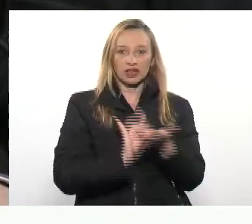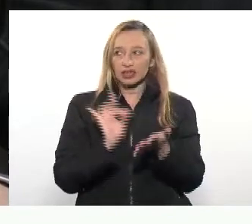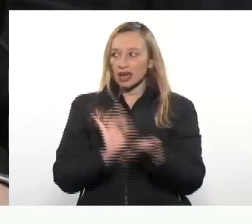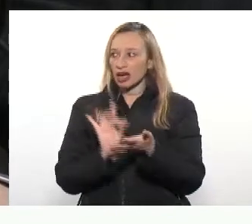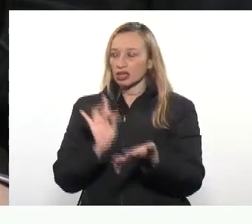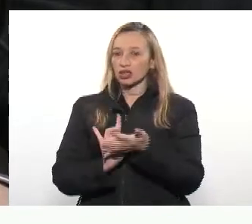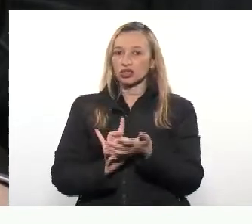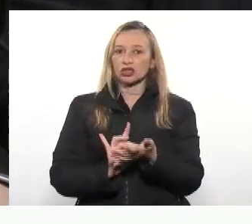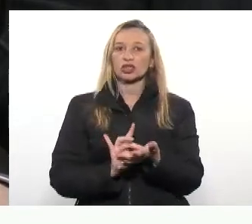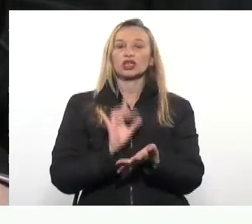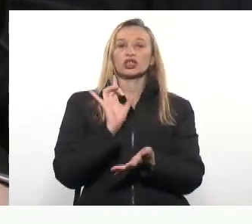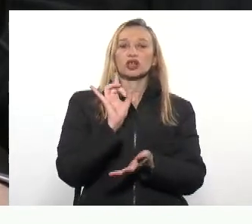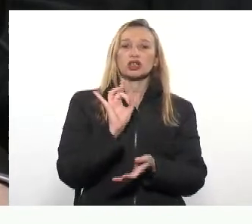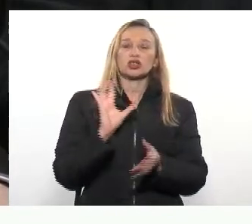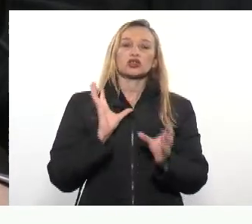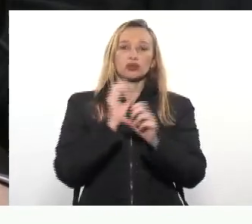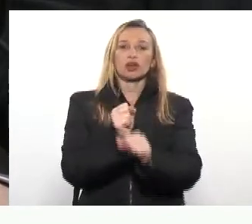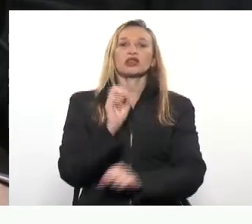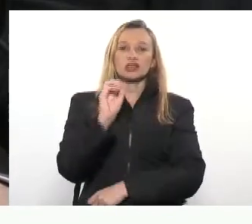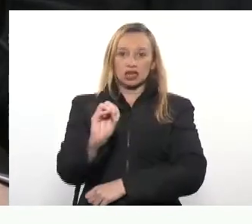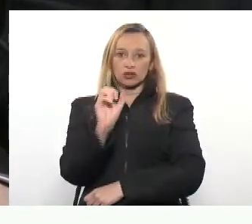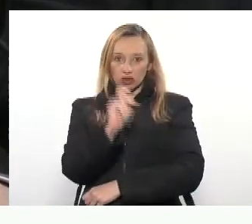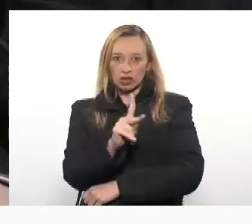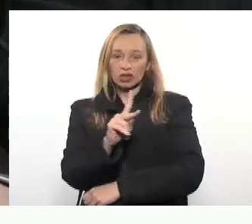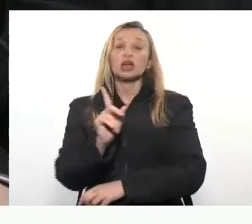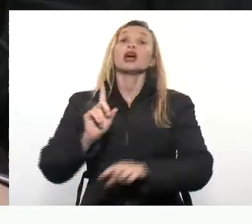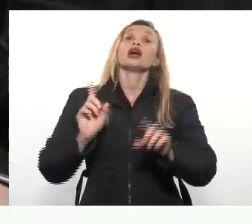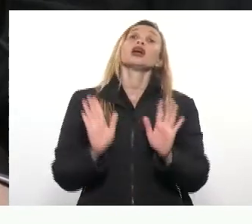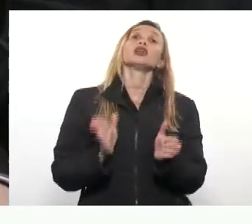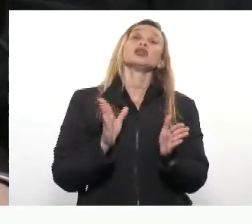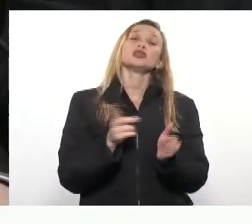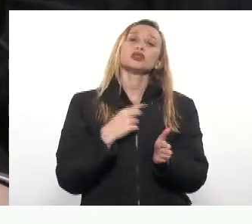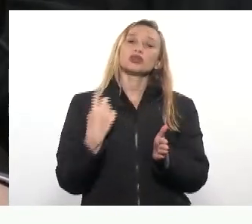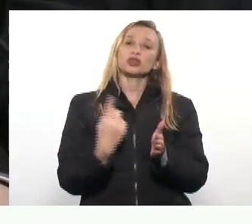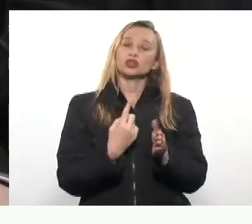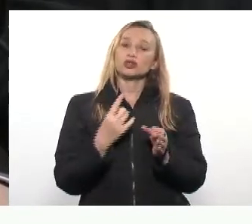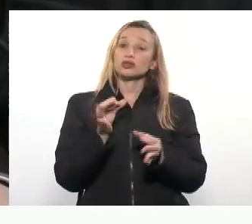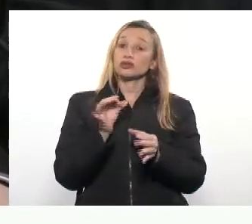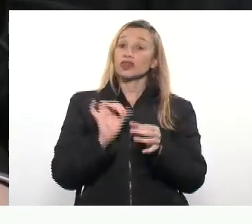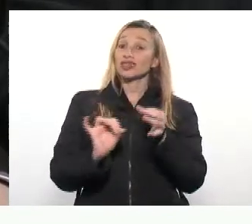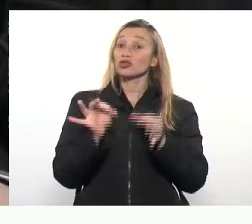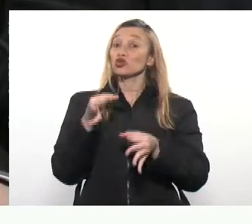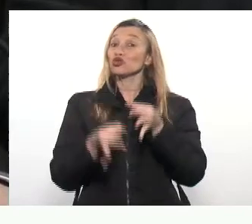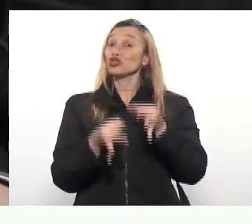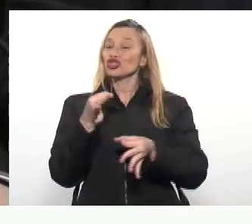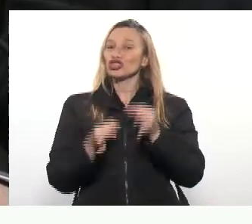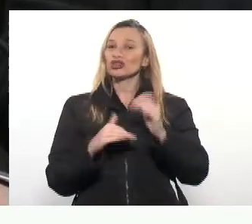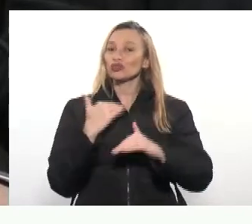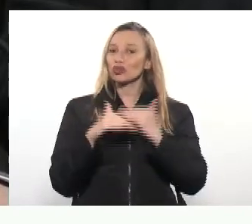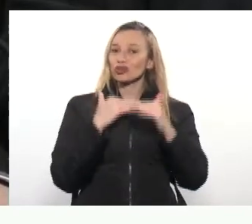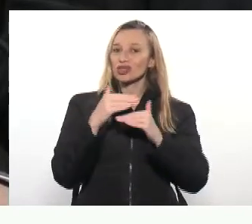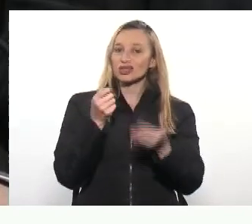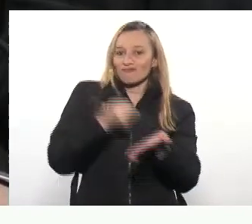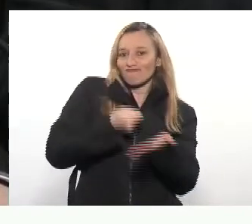bottom line, ele é soma zero, tá? Na verdade, a gente está dando maior justiça no processo de